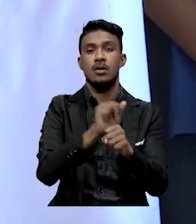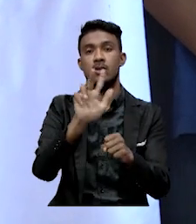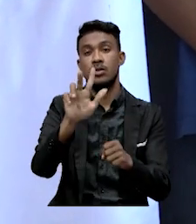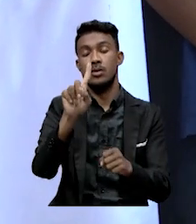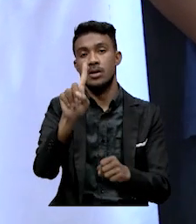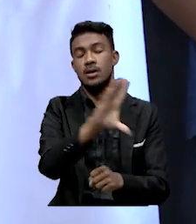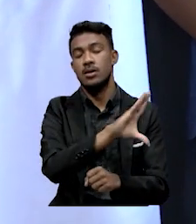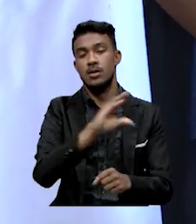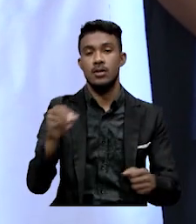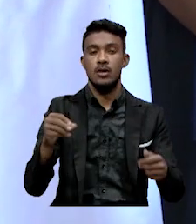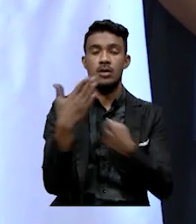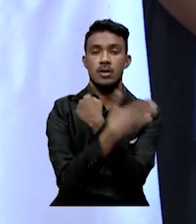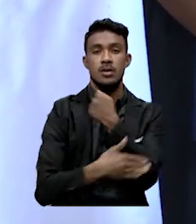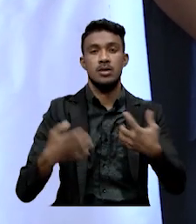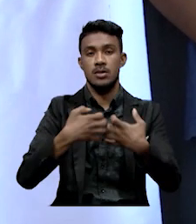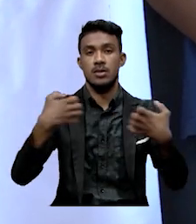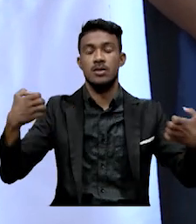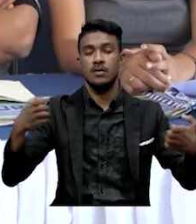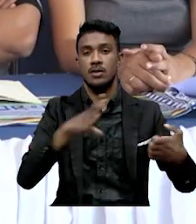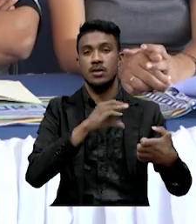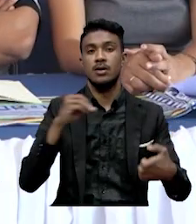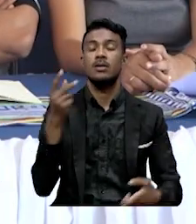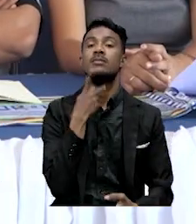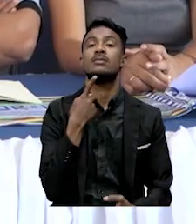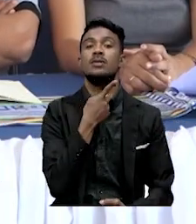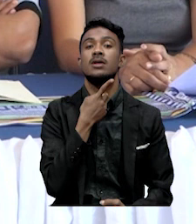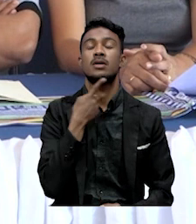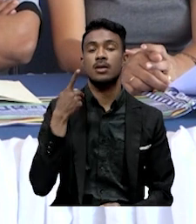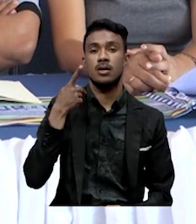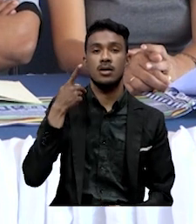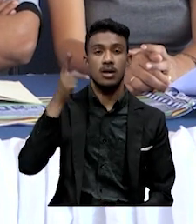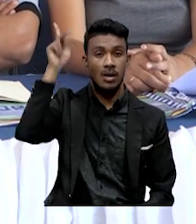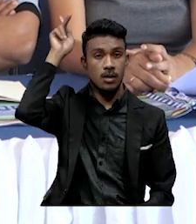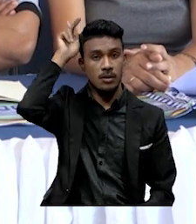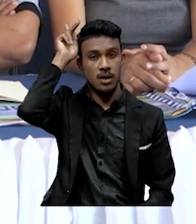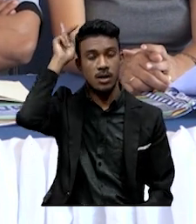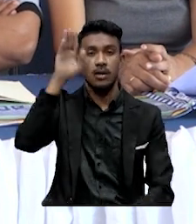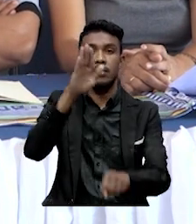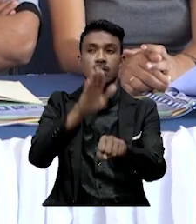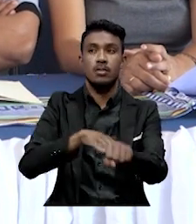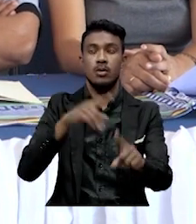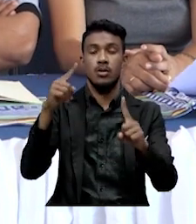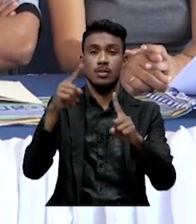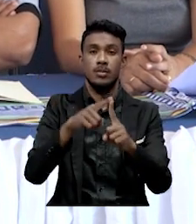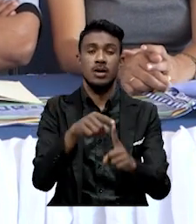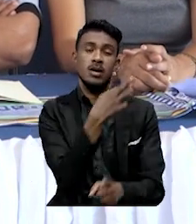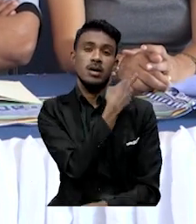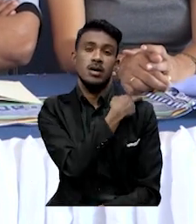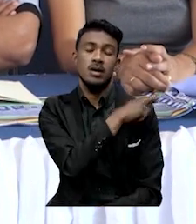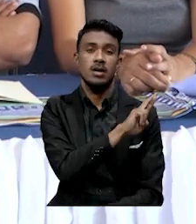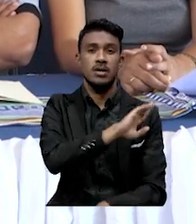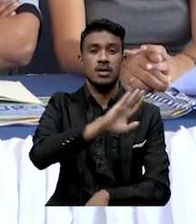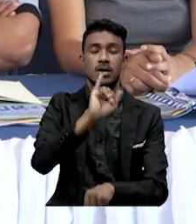diferente ho presença Santo Padre nian. Amo Papa Francisco hatou pedido ba Igreja Particular Sira